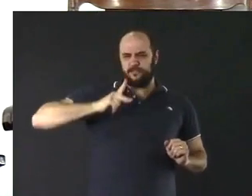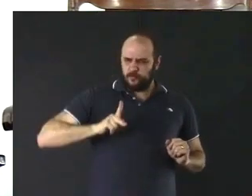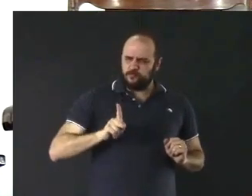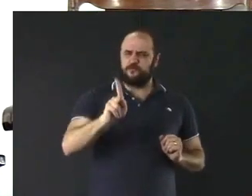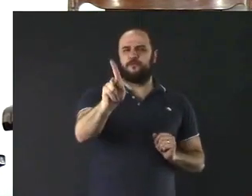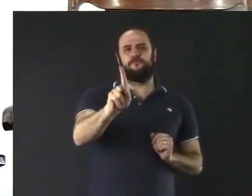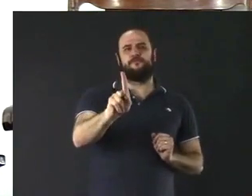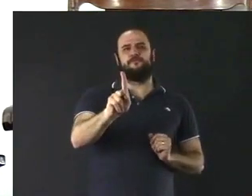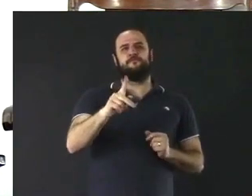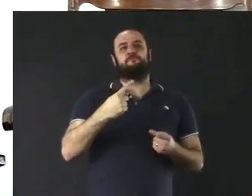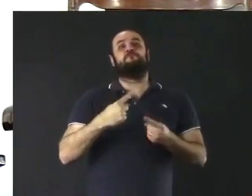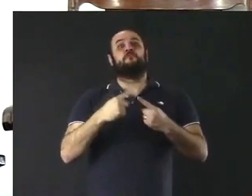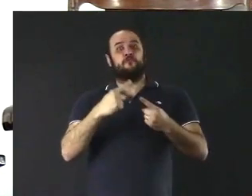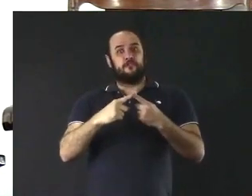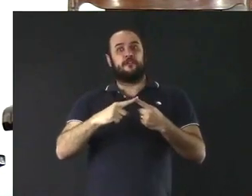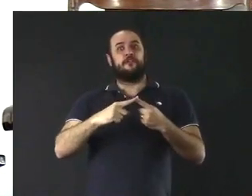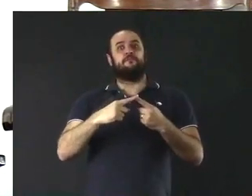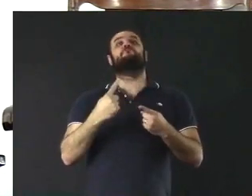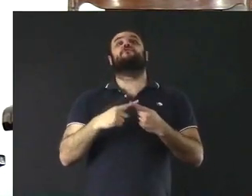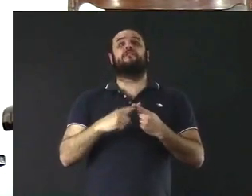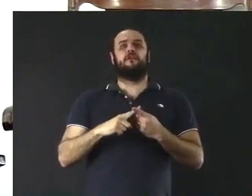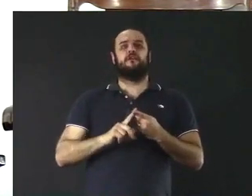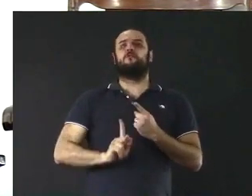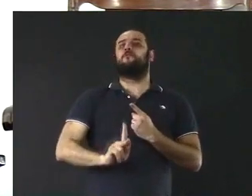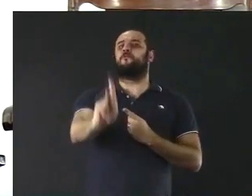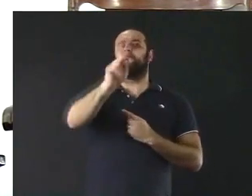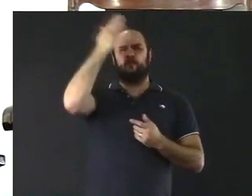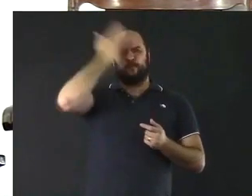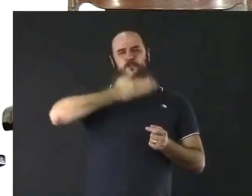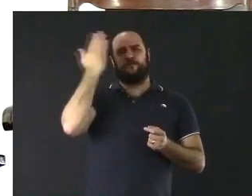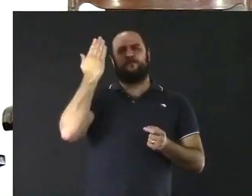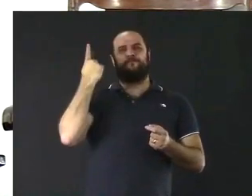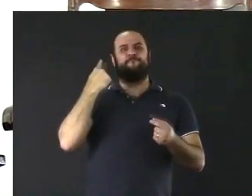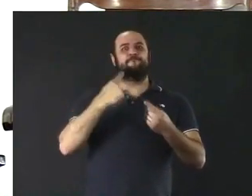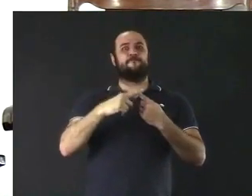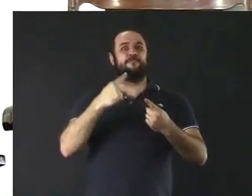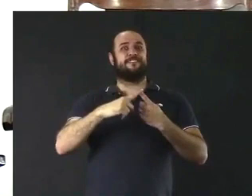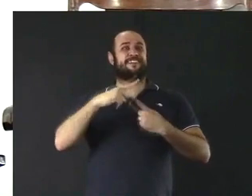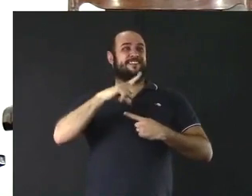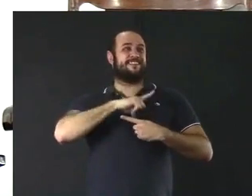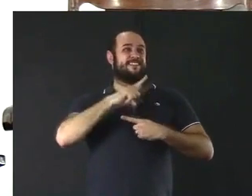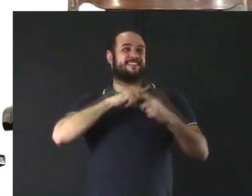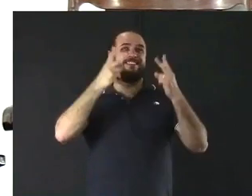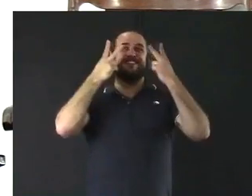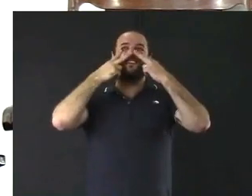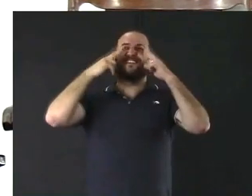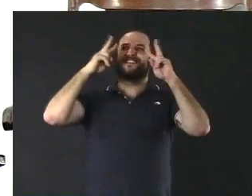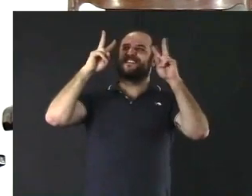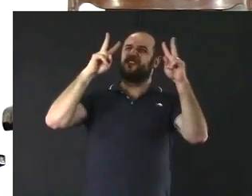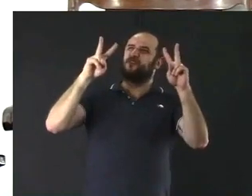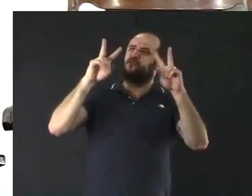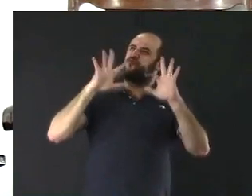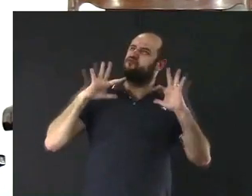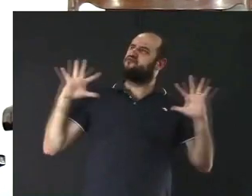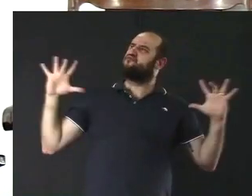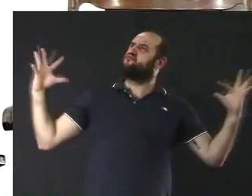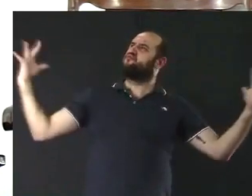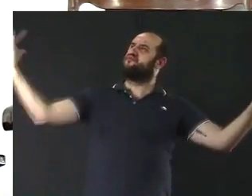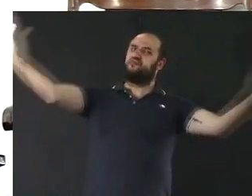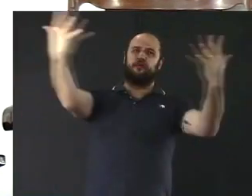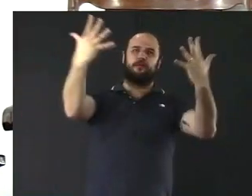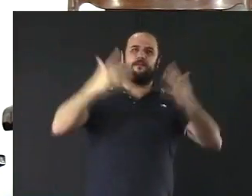em meio às provações? Porque temos uma multidão de testemunhas. É isso que o versículo 1 vai nos